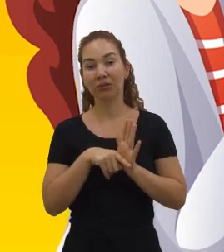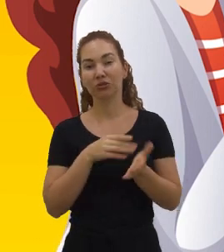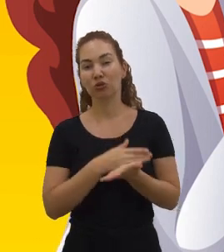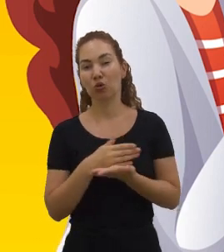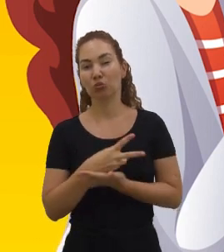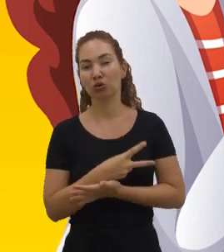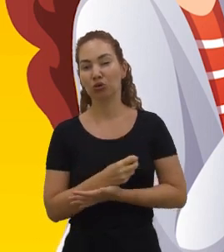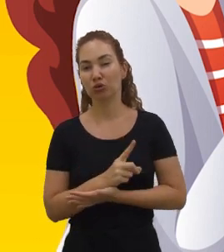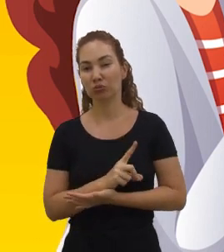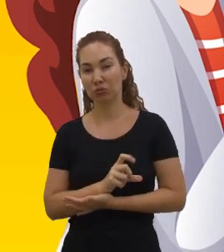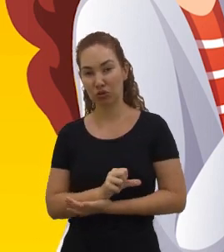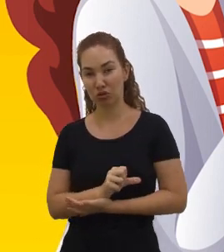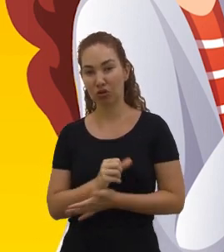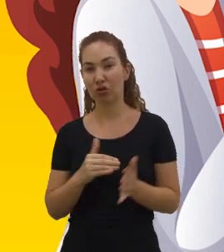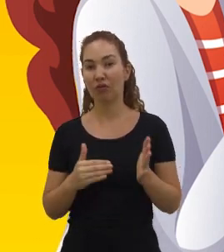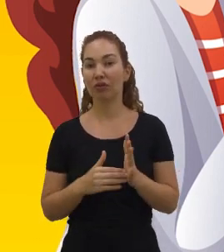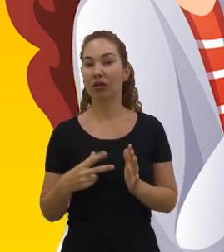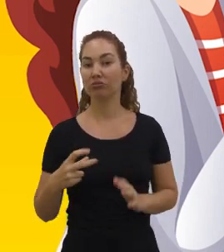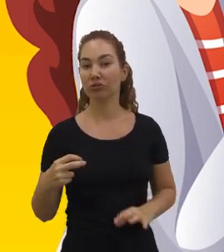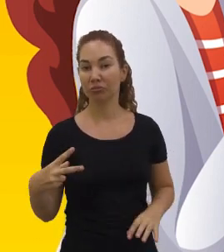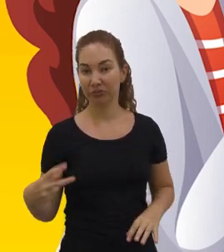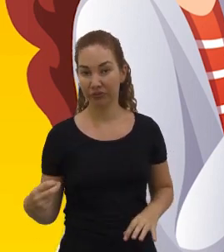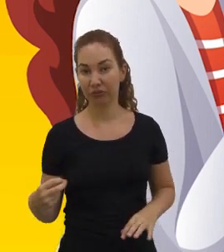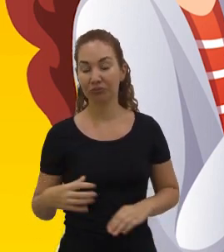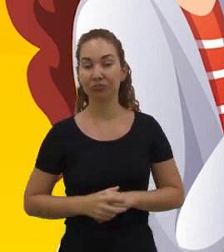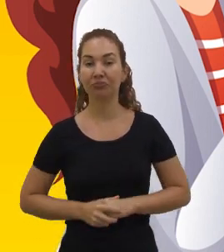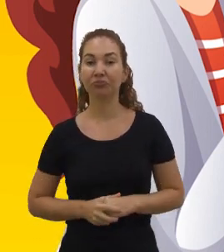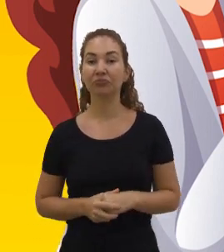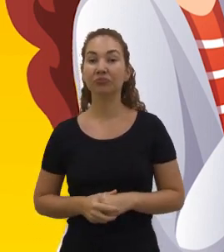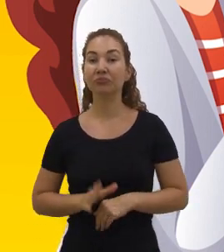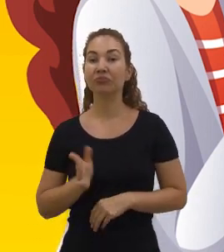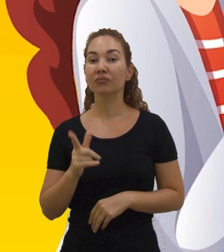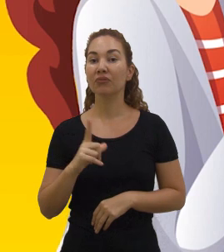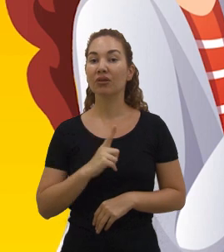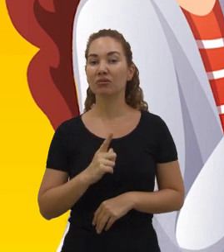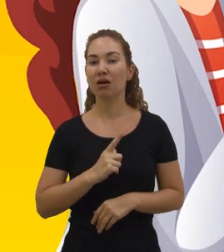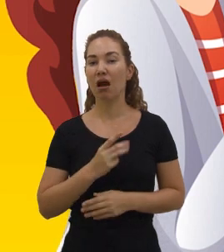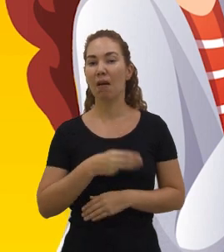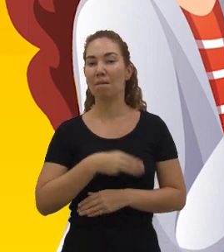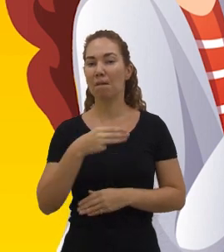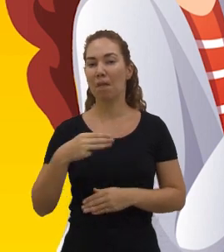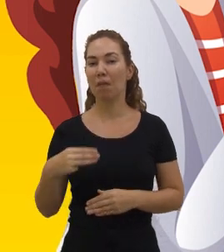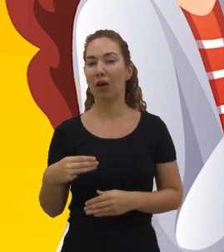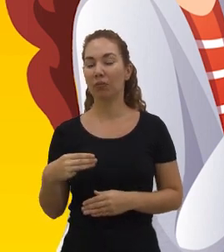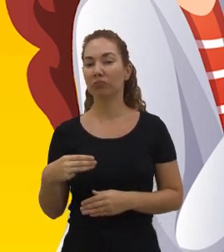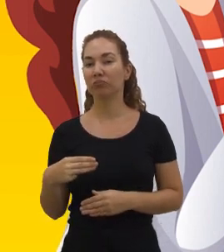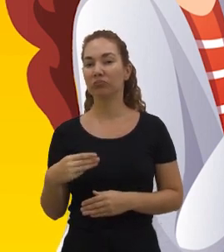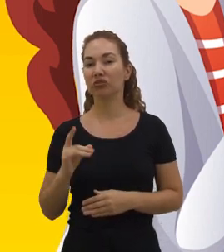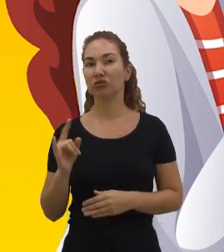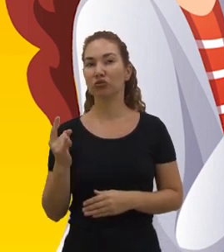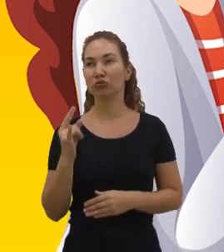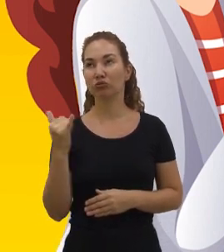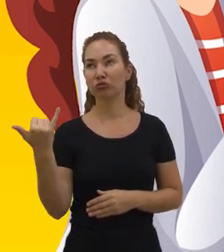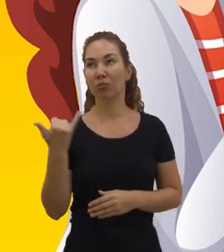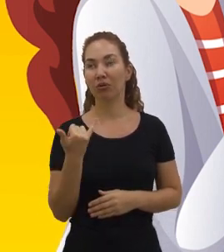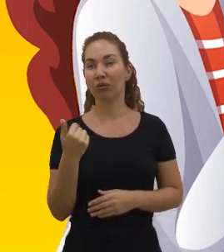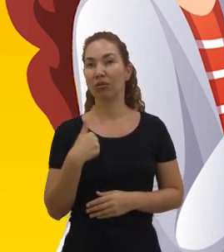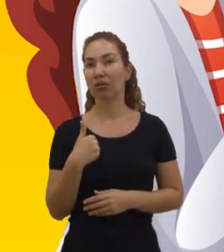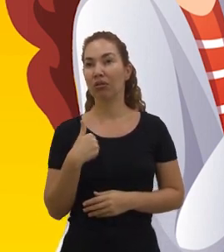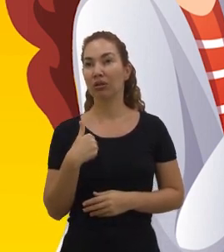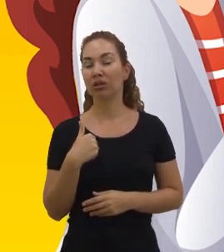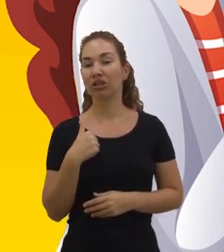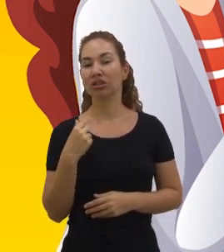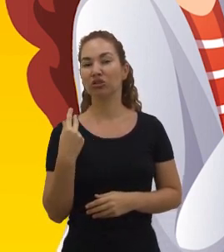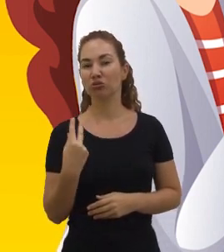de 2019 ou 2020, e ele já mapeou, a última notícia que eu vi eram